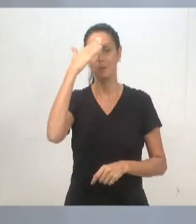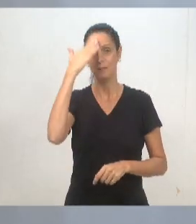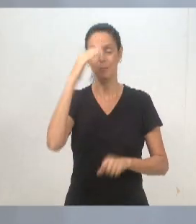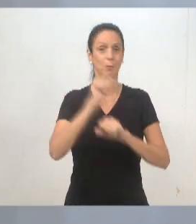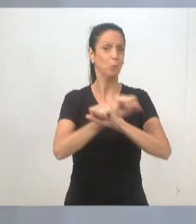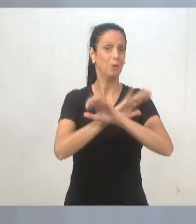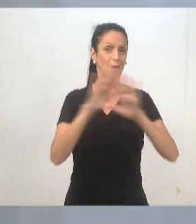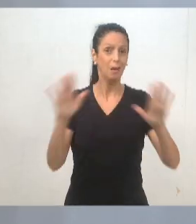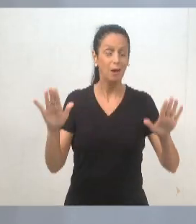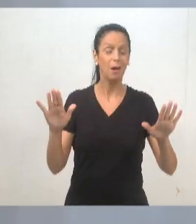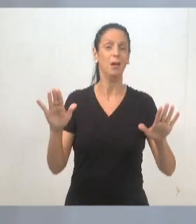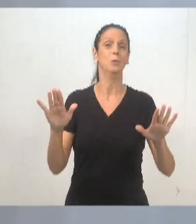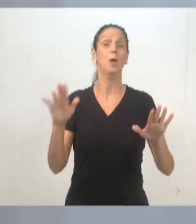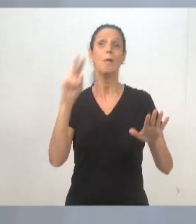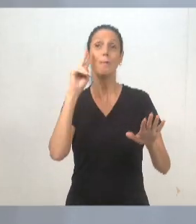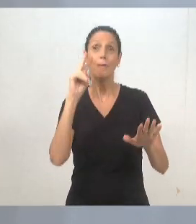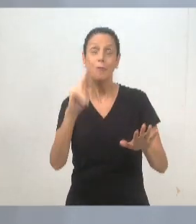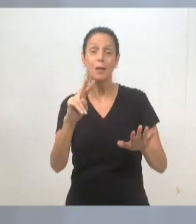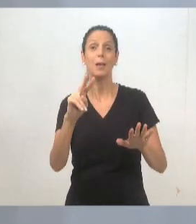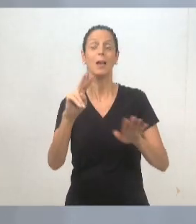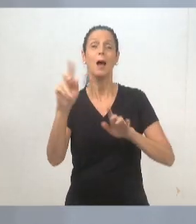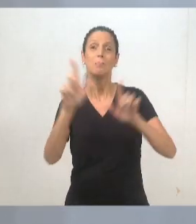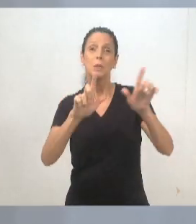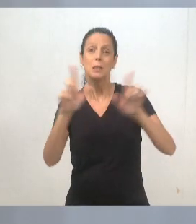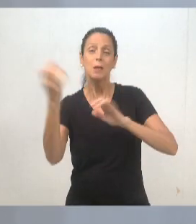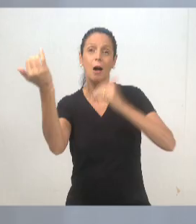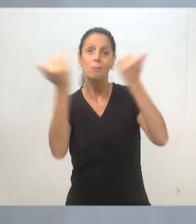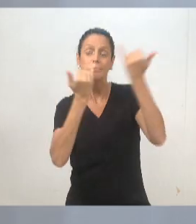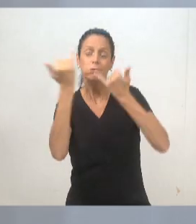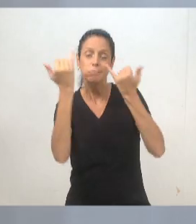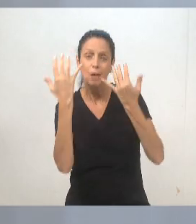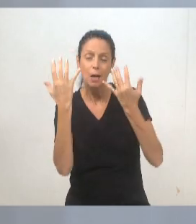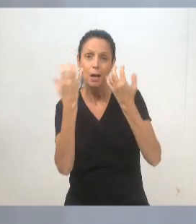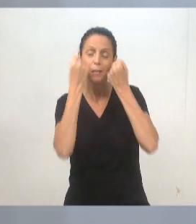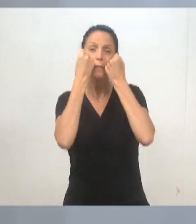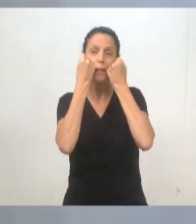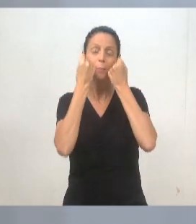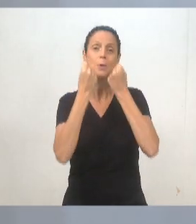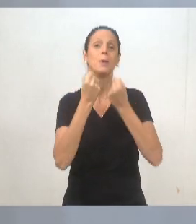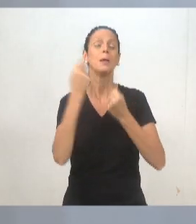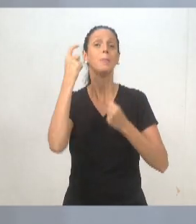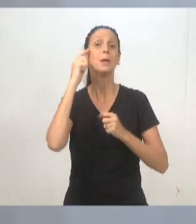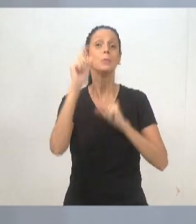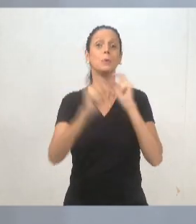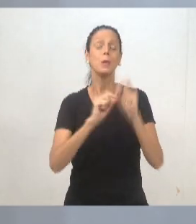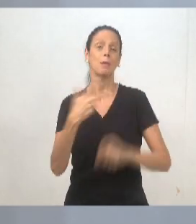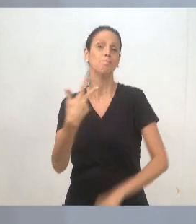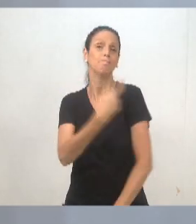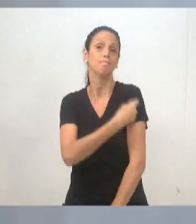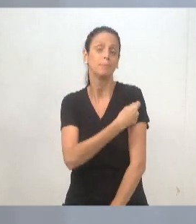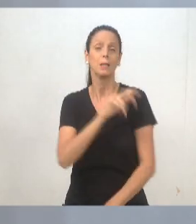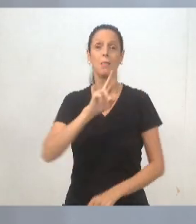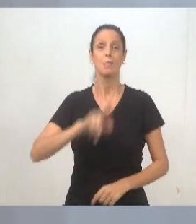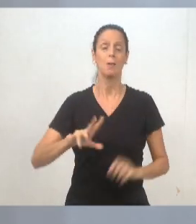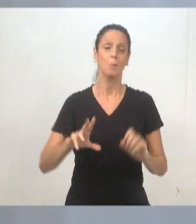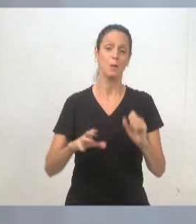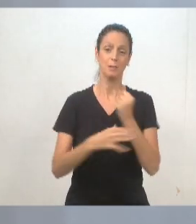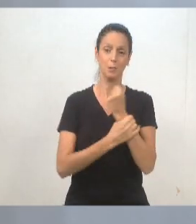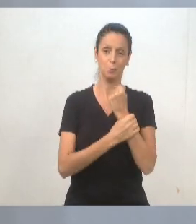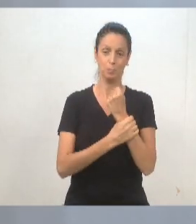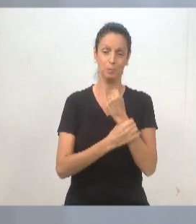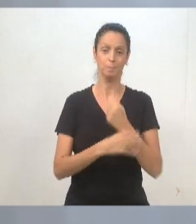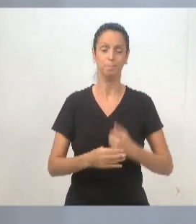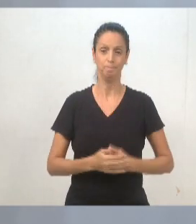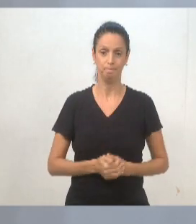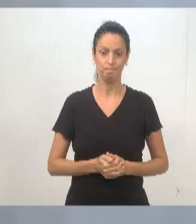acabam captando isso, e a mensagem que elas recebem é que talvez a vacina não seja tão segura. E agora o que a